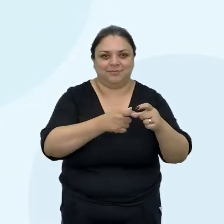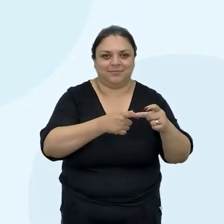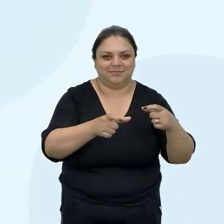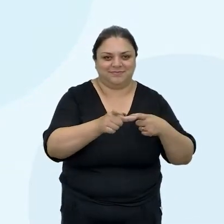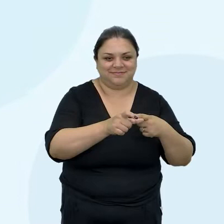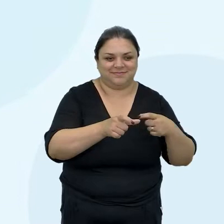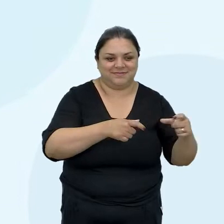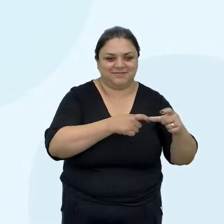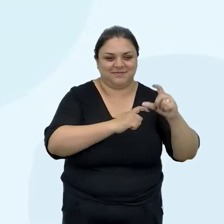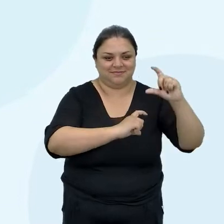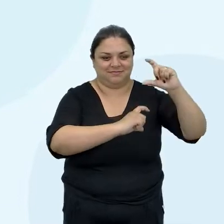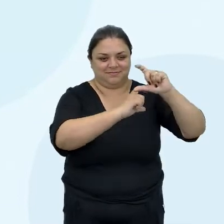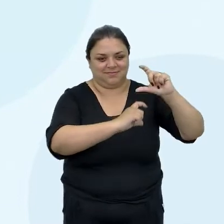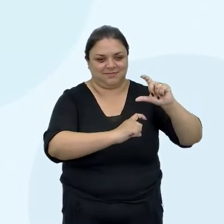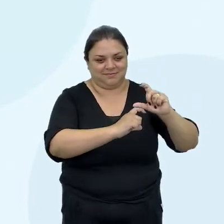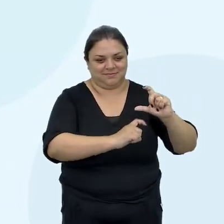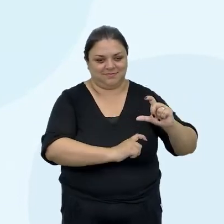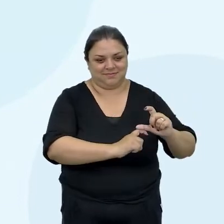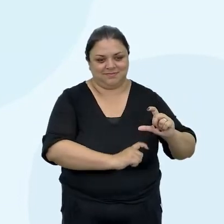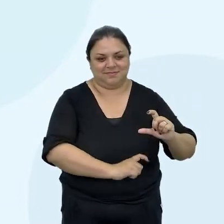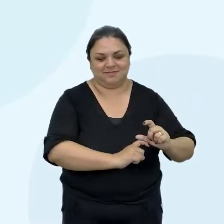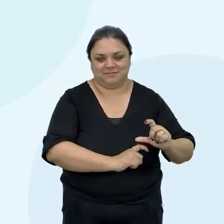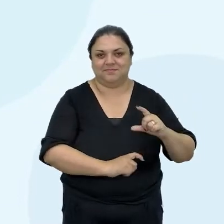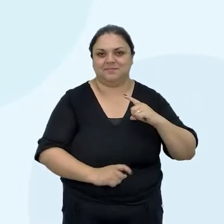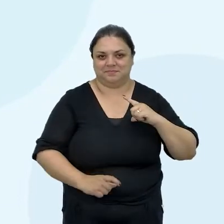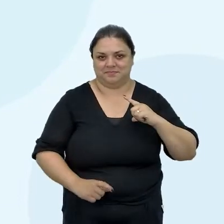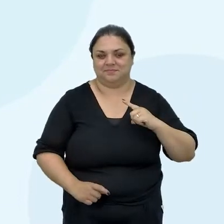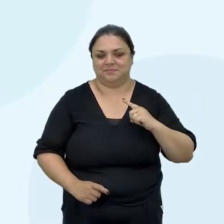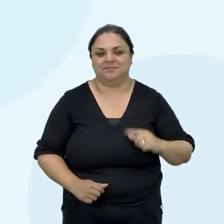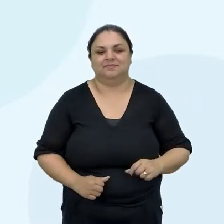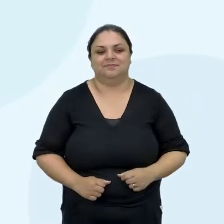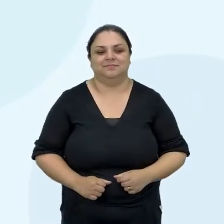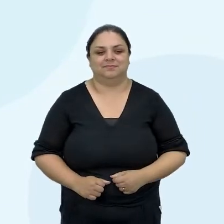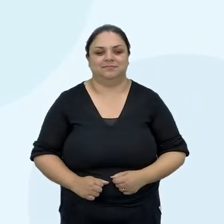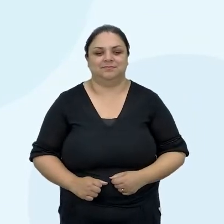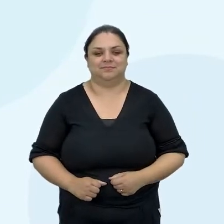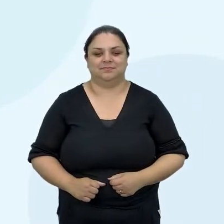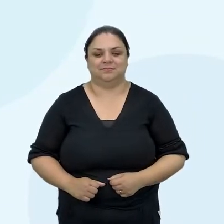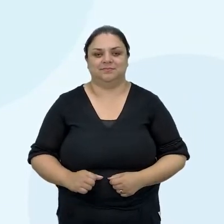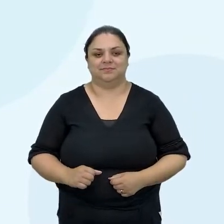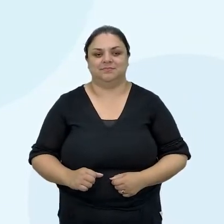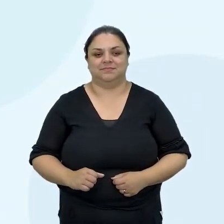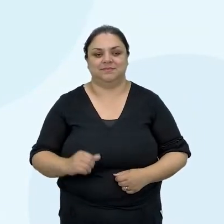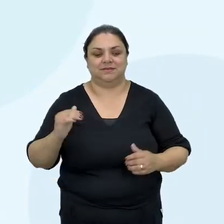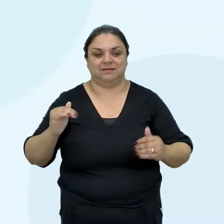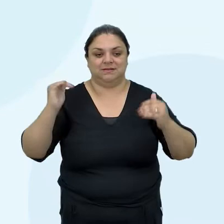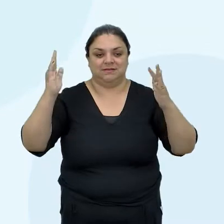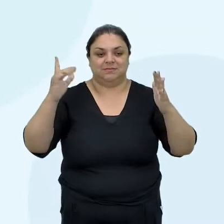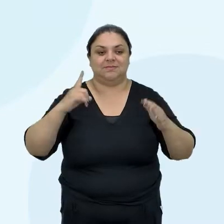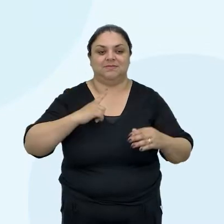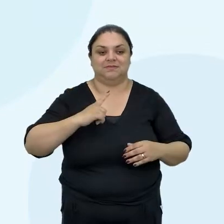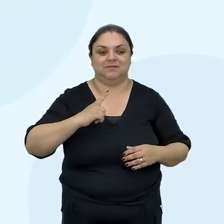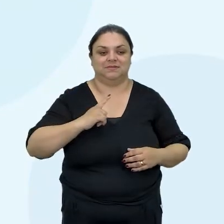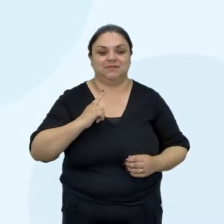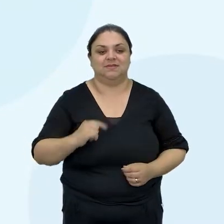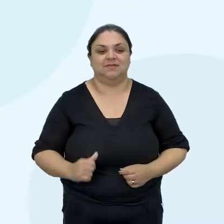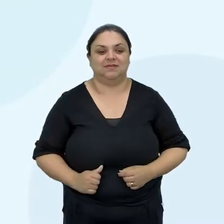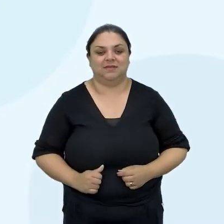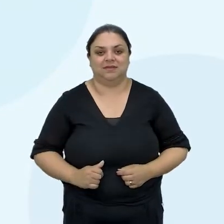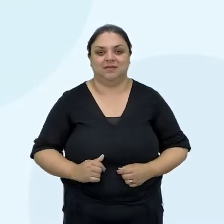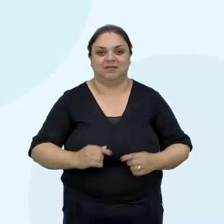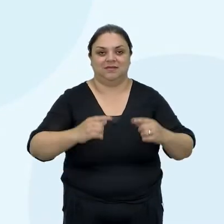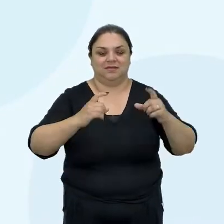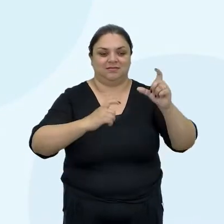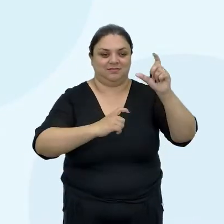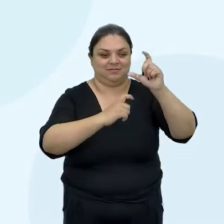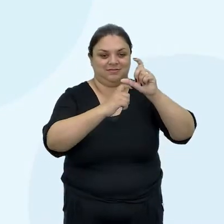dentinho do lado esquerdo de quem olha na tela. Pra baixo. Na parte de baixo. Na parte de cima, nós temos um vãozinho onde esse dentinho